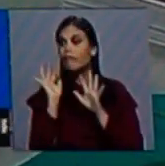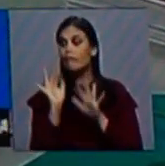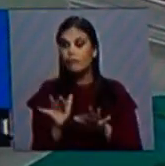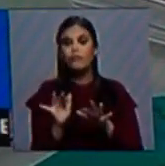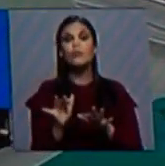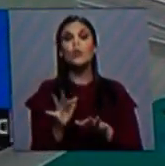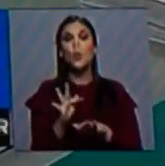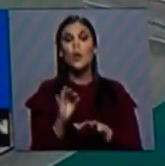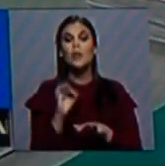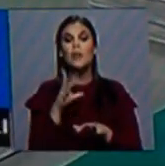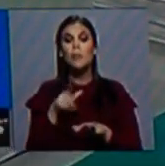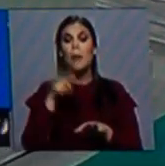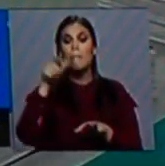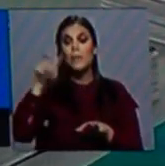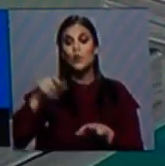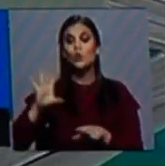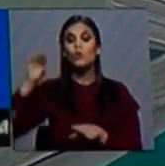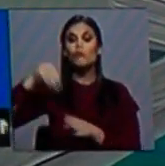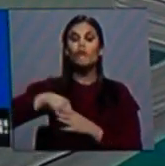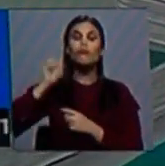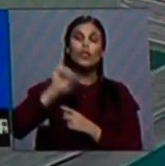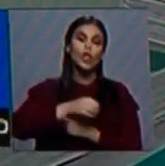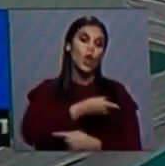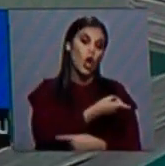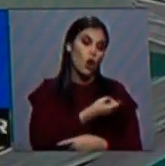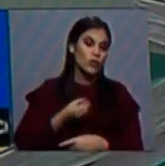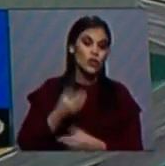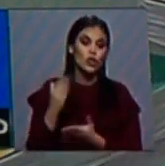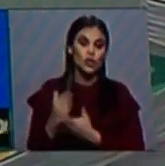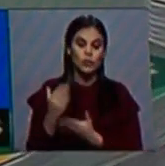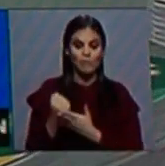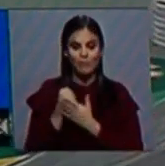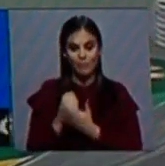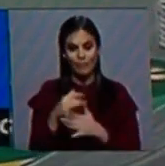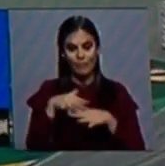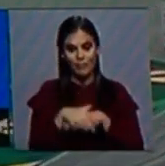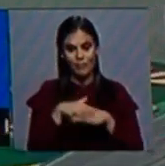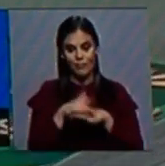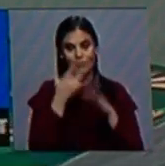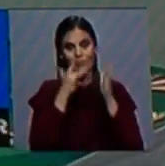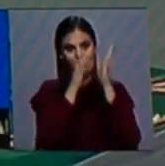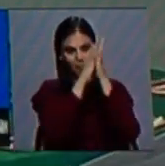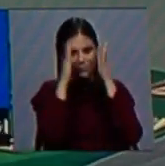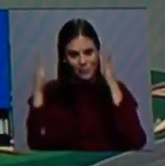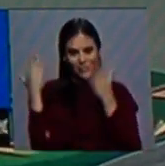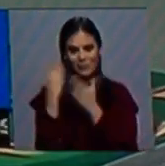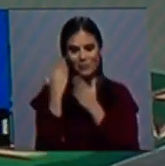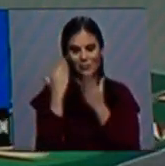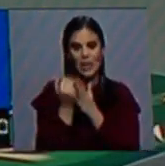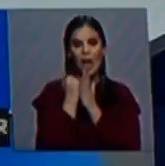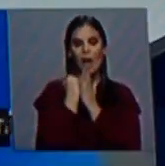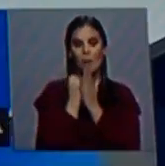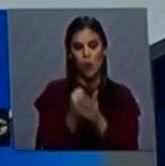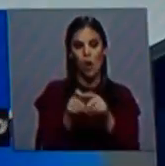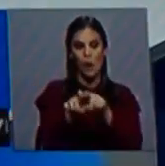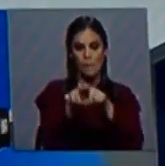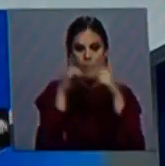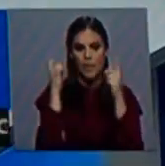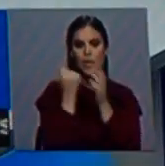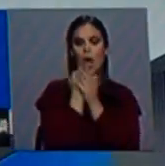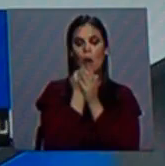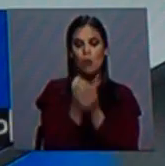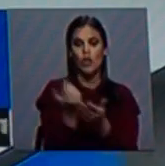de 40 mil pessoas envolvidas, 900 escolas, com o apoio da rede de bibliotecas escolares, com o apoio das empresas, com o apoio das